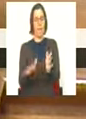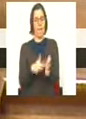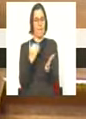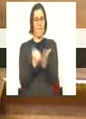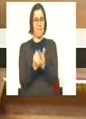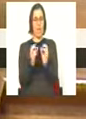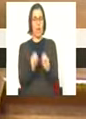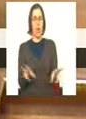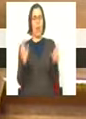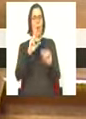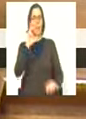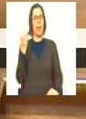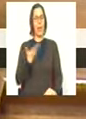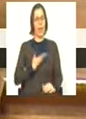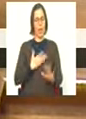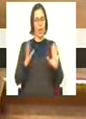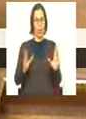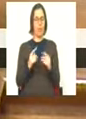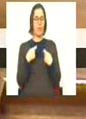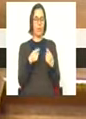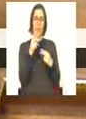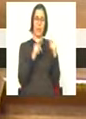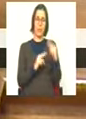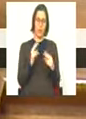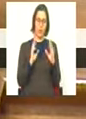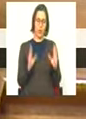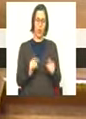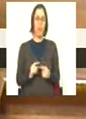sempre novos recordes de carga fiscal.